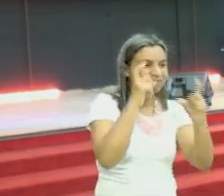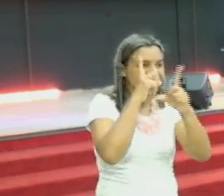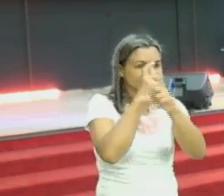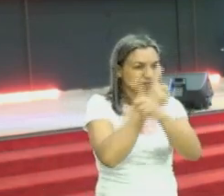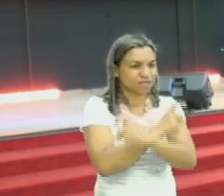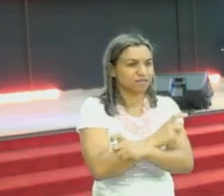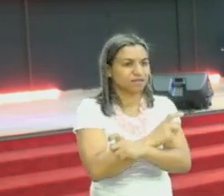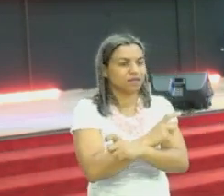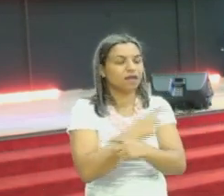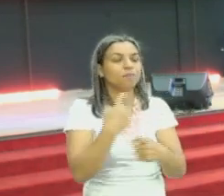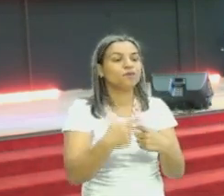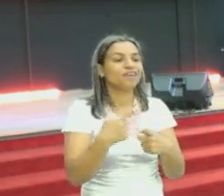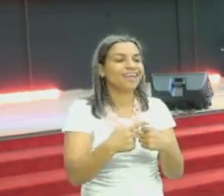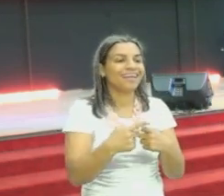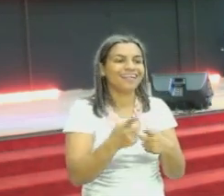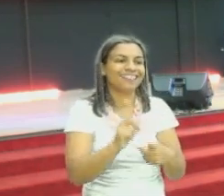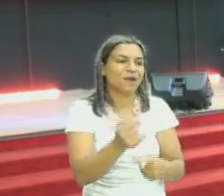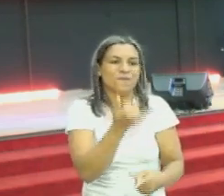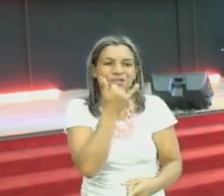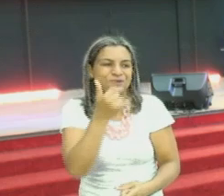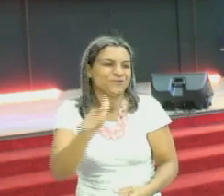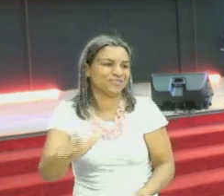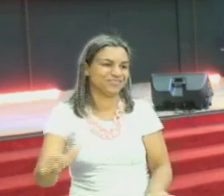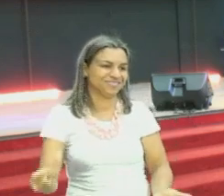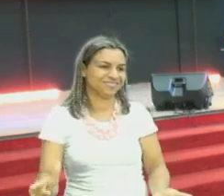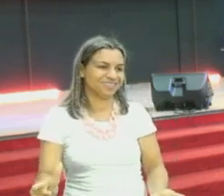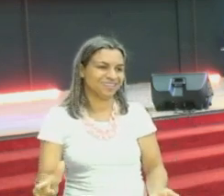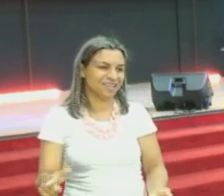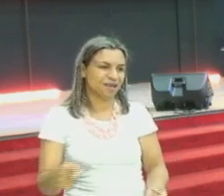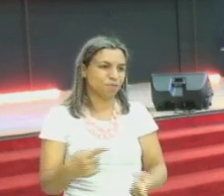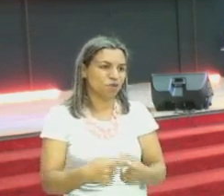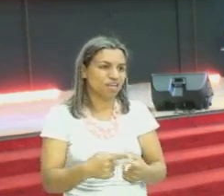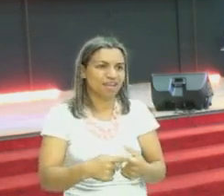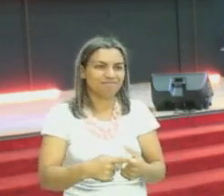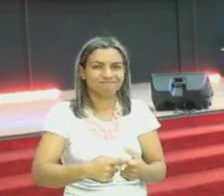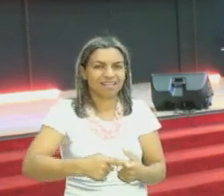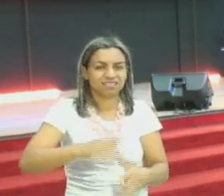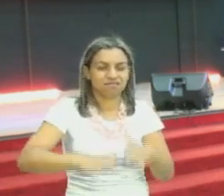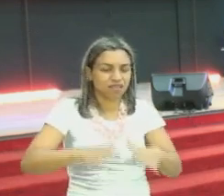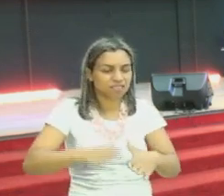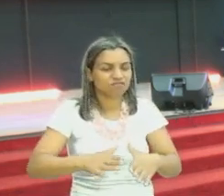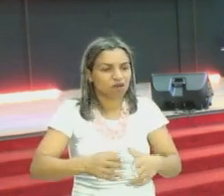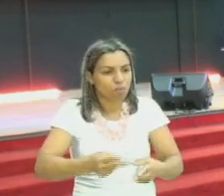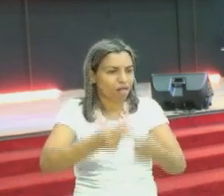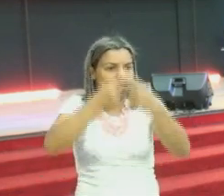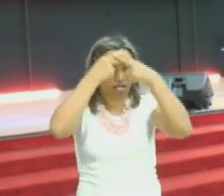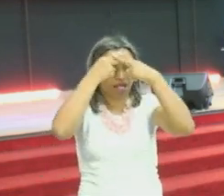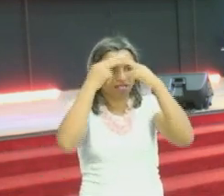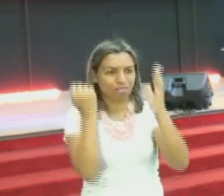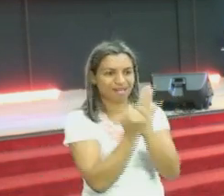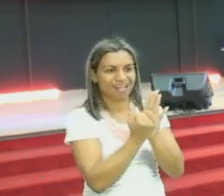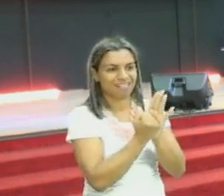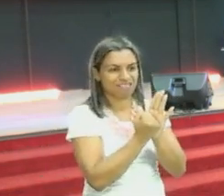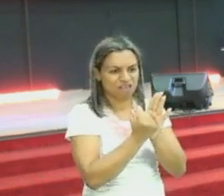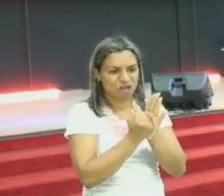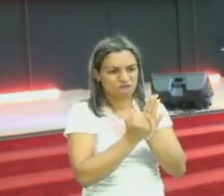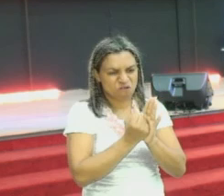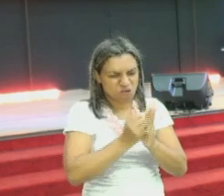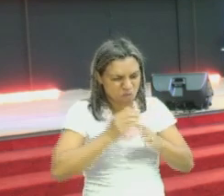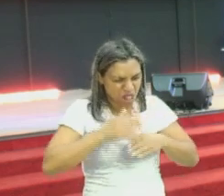dificuldades, porque não perdoam, porque um dia foram feridas, um dia foram humilhadas, um dia